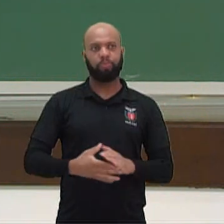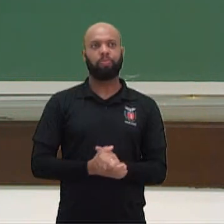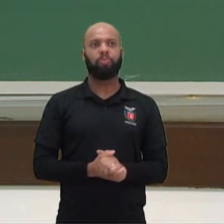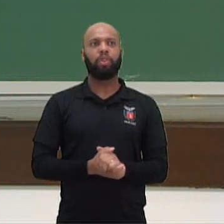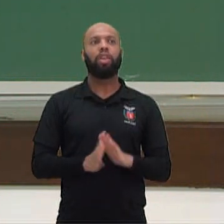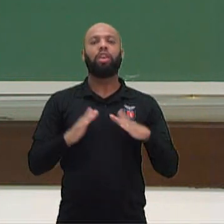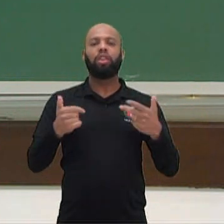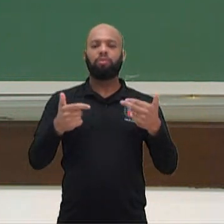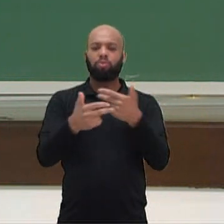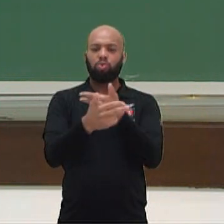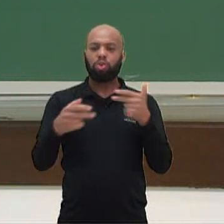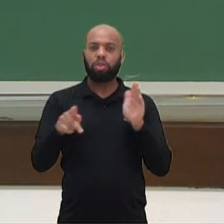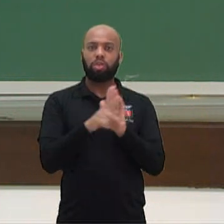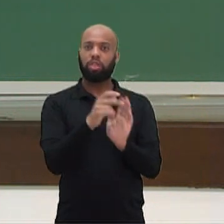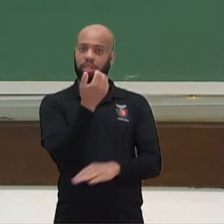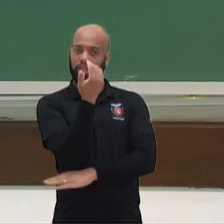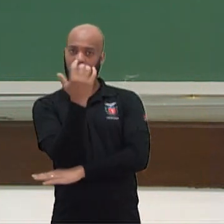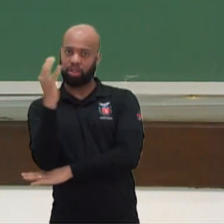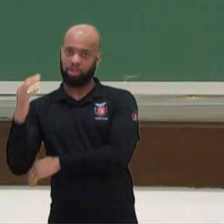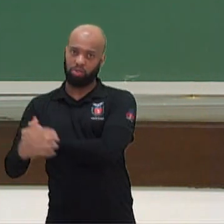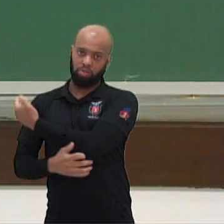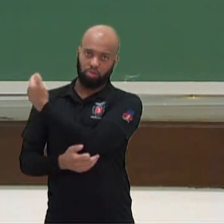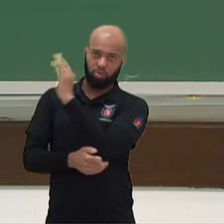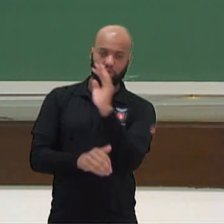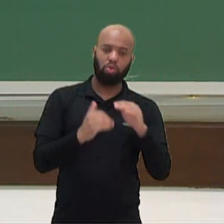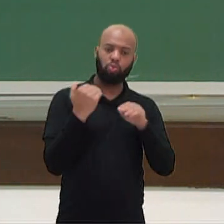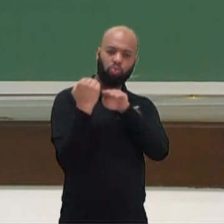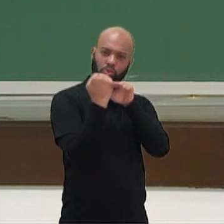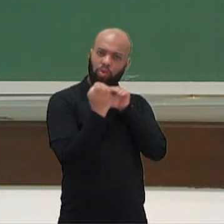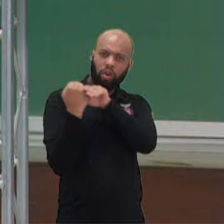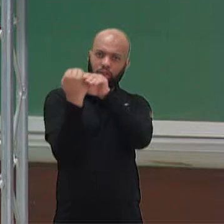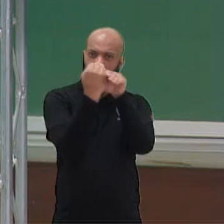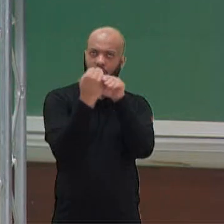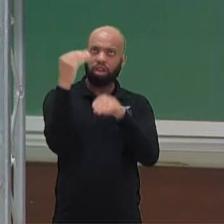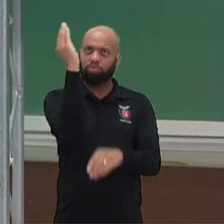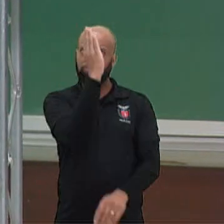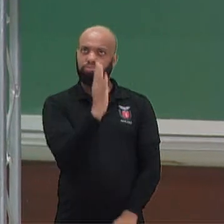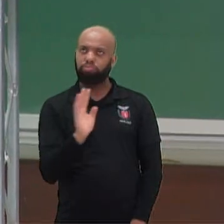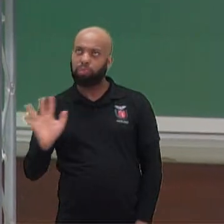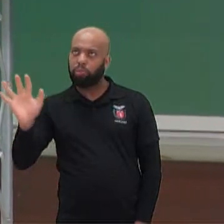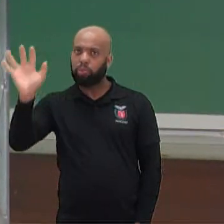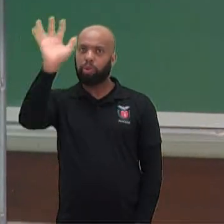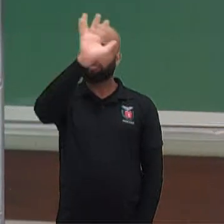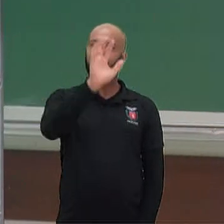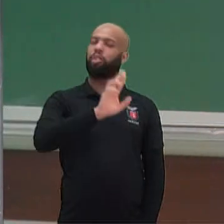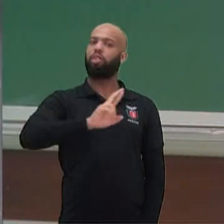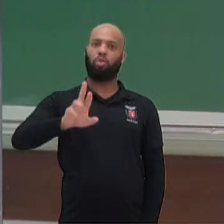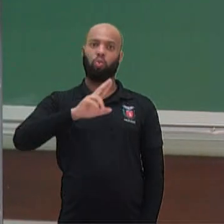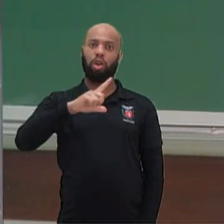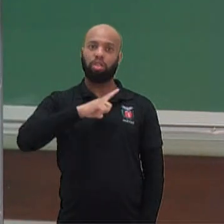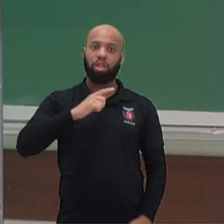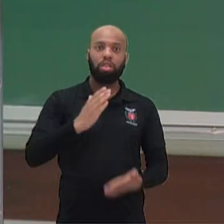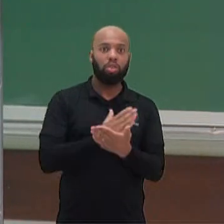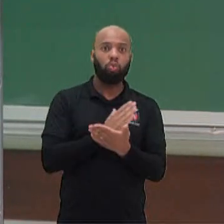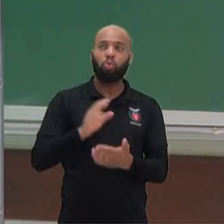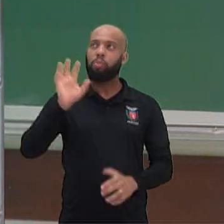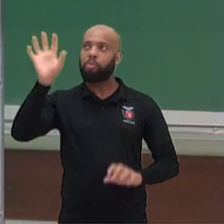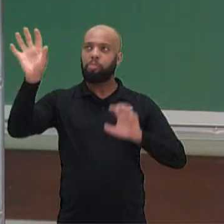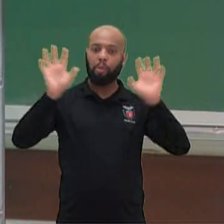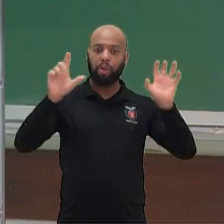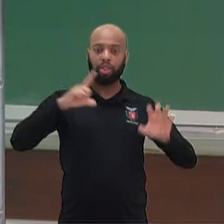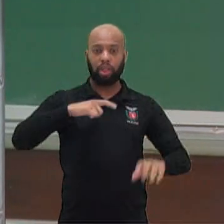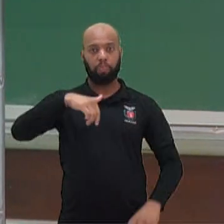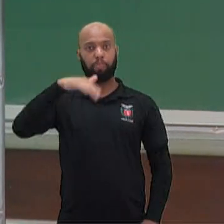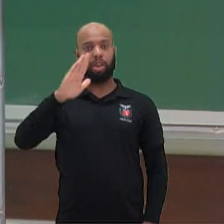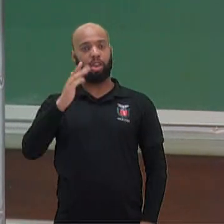não estão distribuídos de forma homogênea dentro do território nacional. Então, nós temos regiões que têm mais recursos naturais,